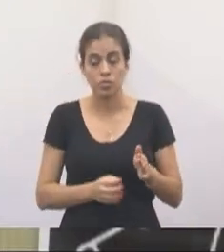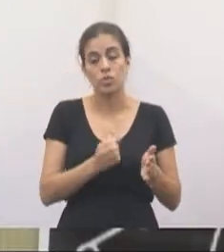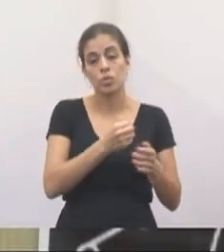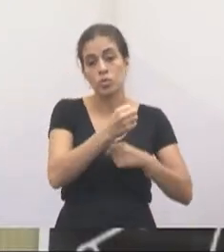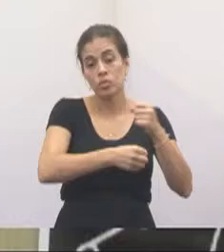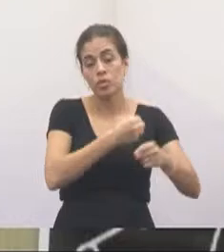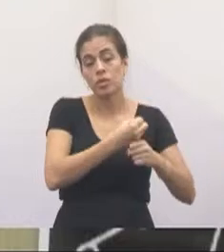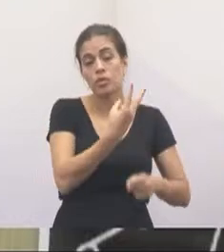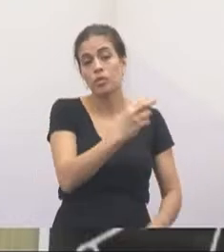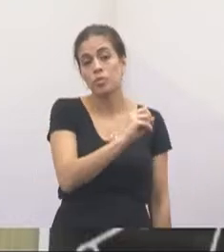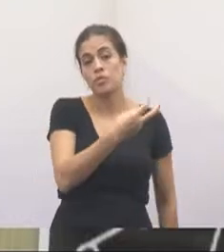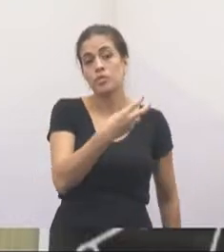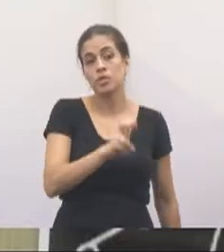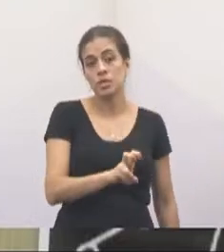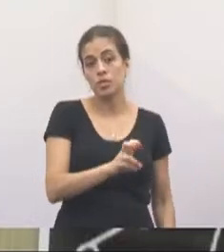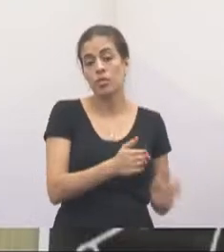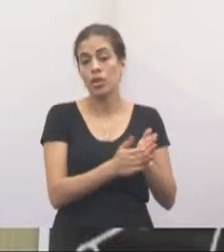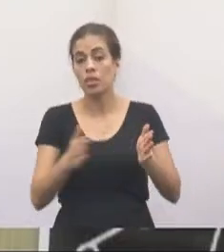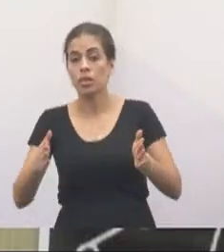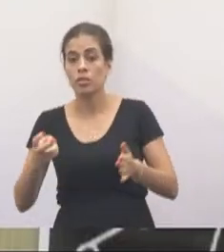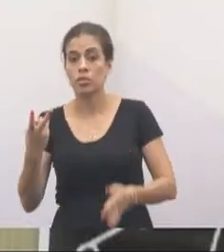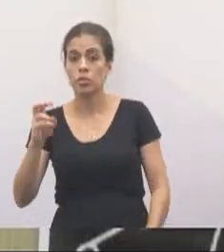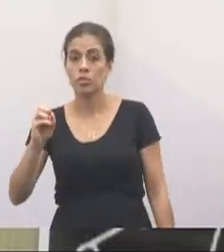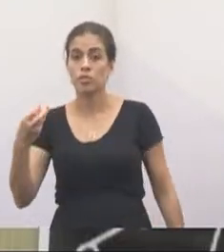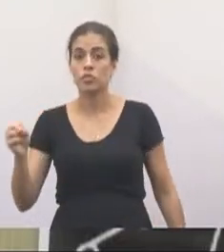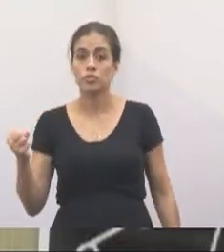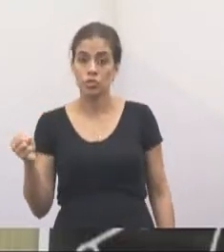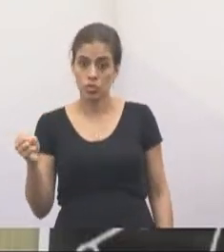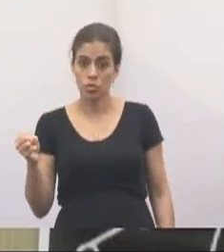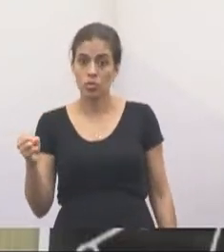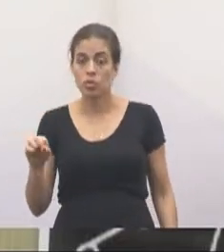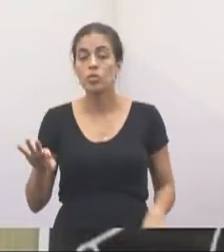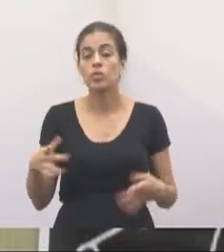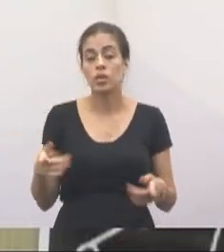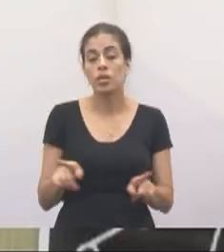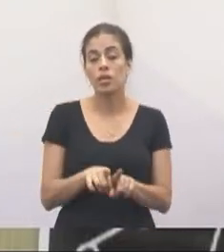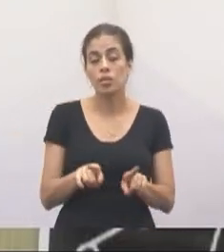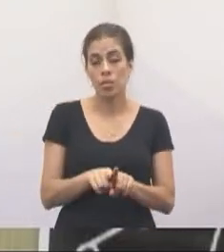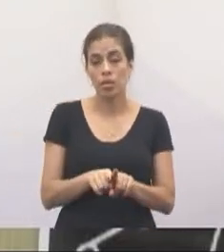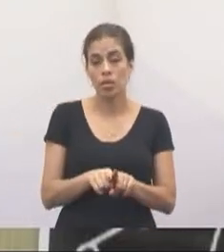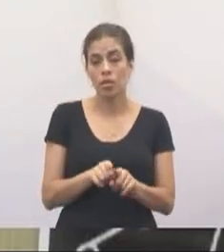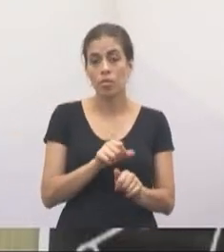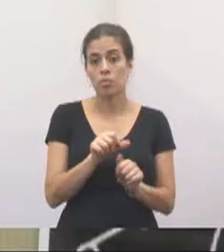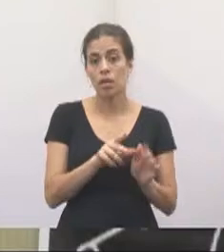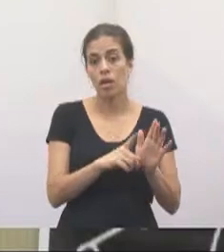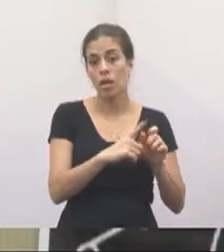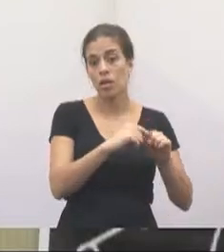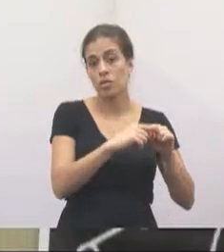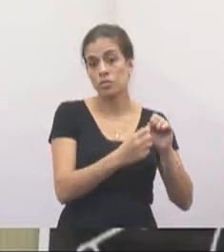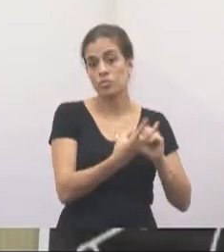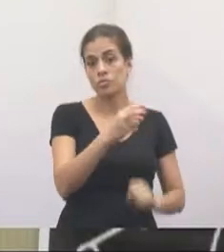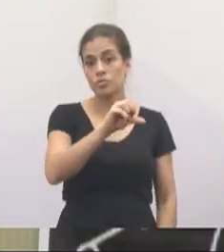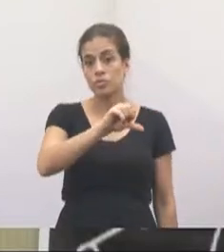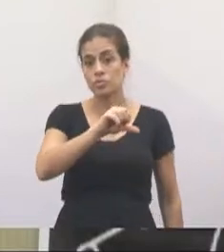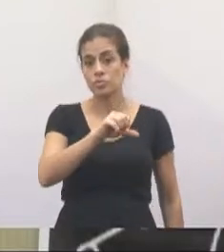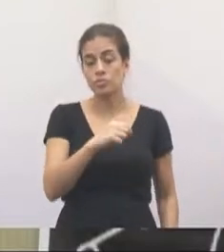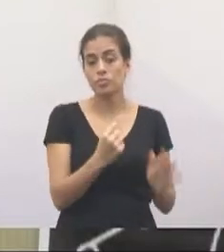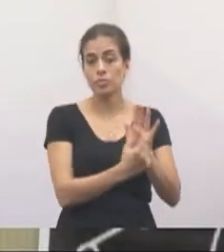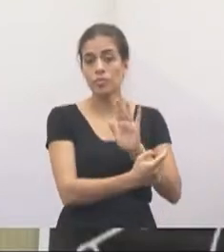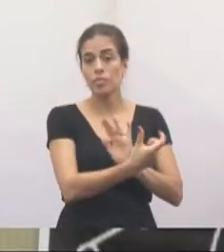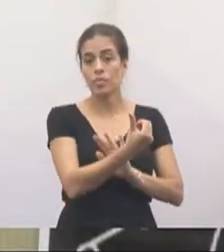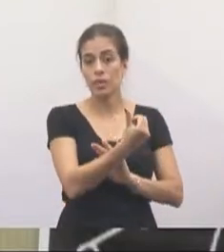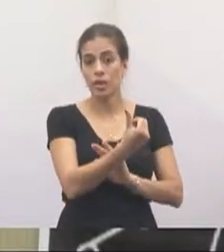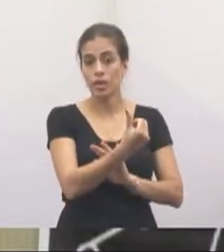2025 a 2028 assim como a rimo da dicção do artigo 29 inciso 6 alí